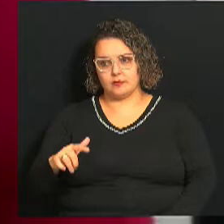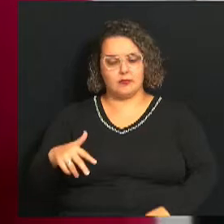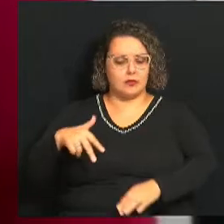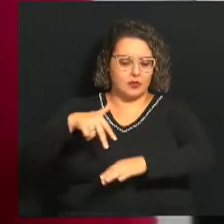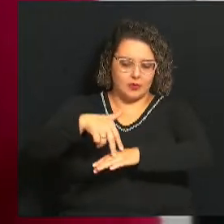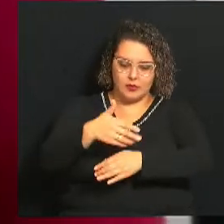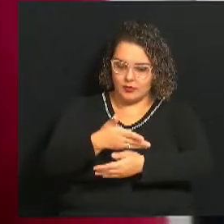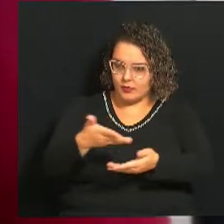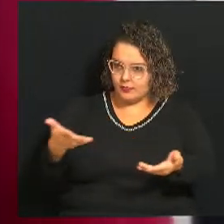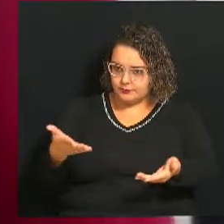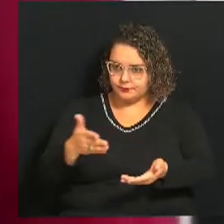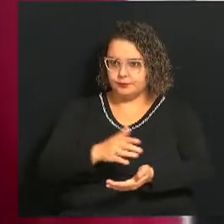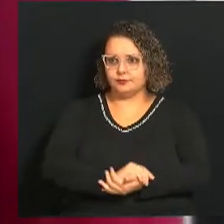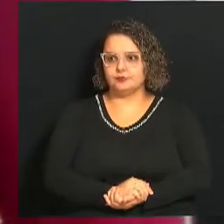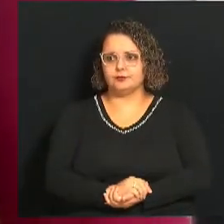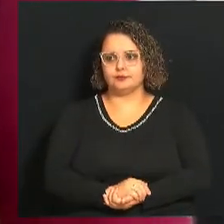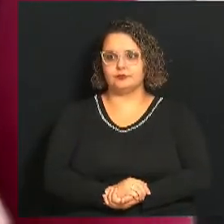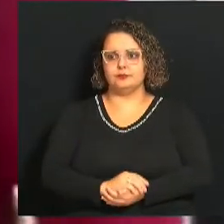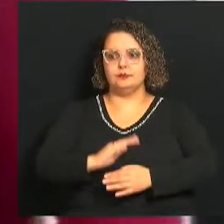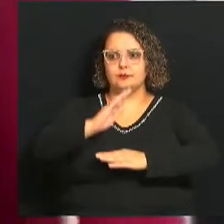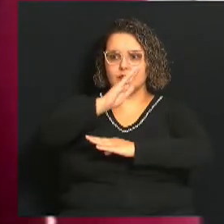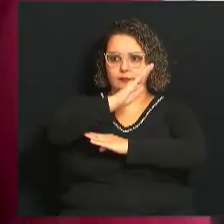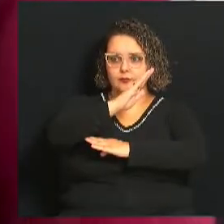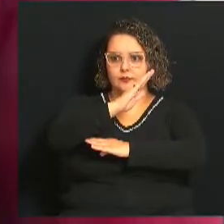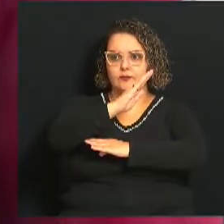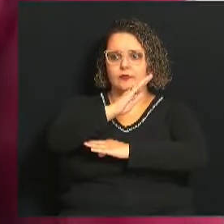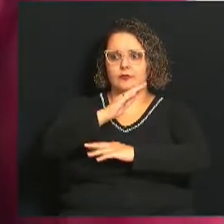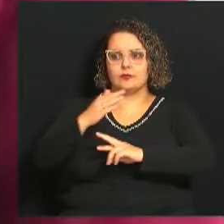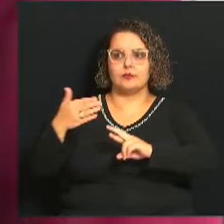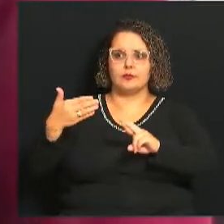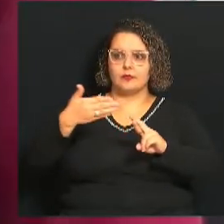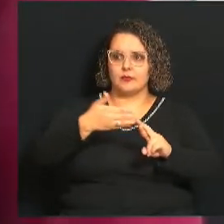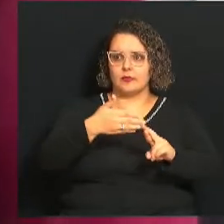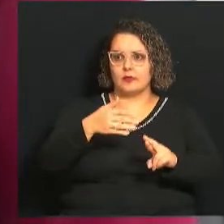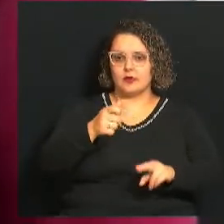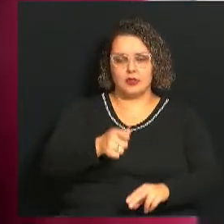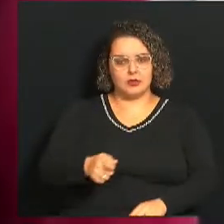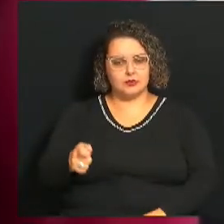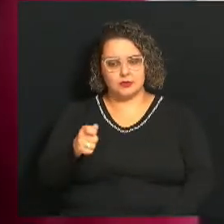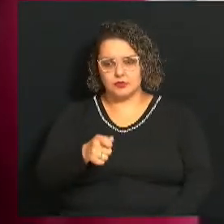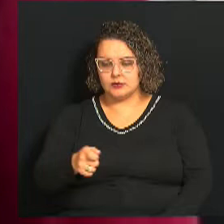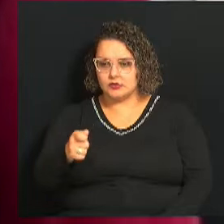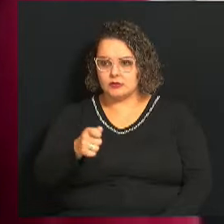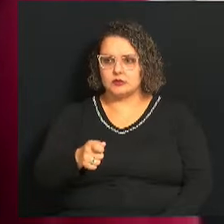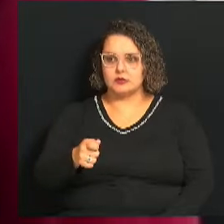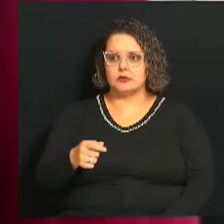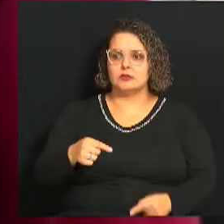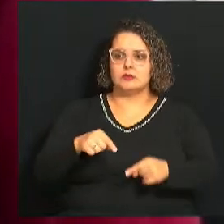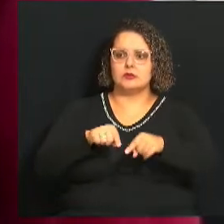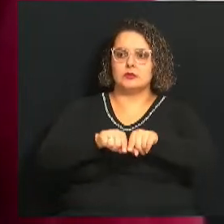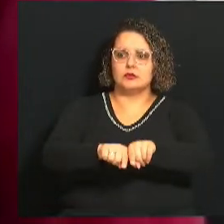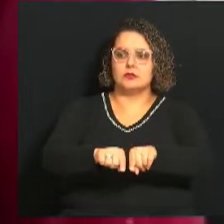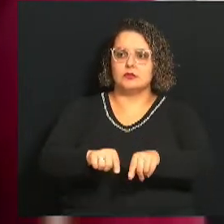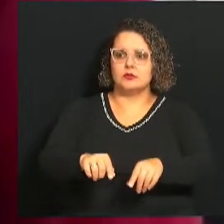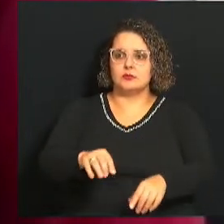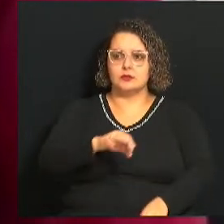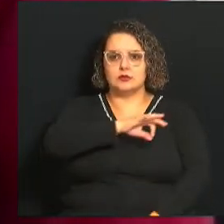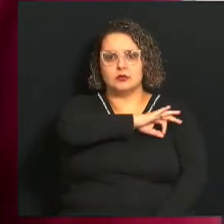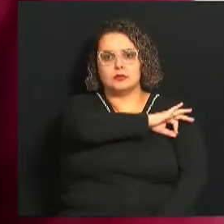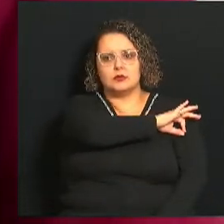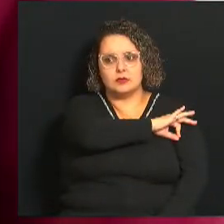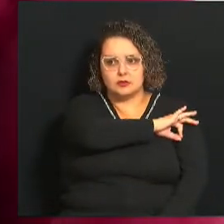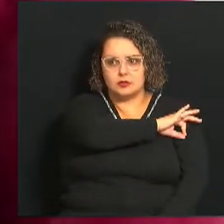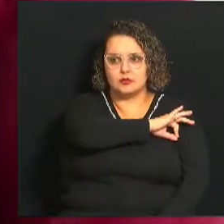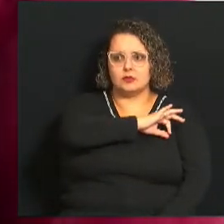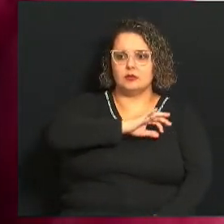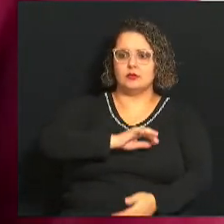disposição da Câmara, dos representantes da associação, somos parceiros aqui da Prefeitura, do Ernesto Paulela, aqui,